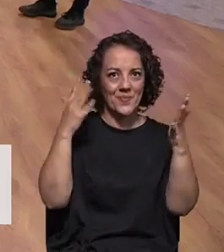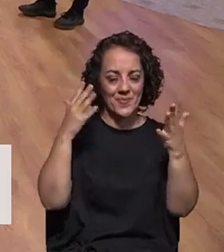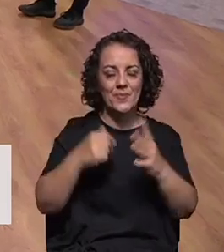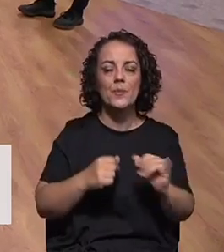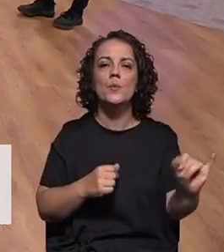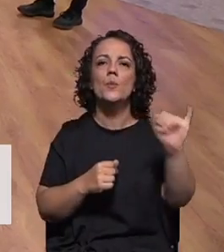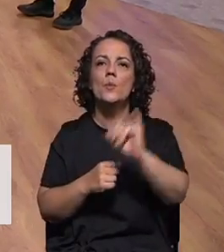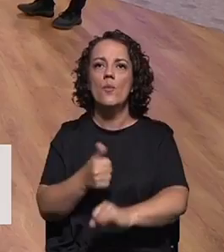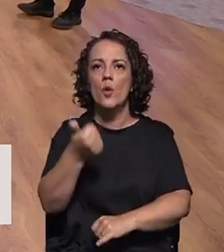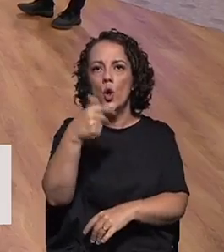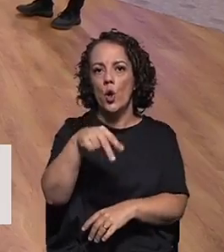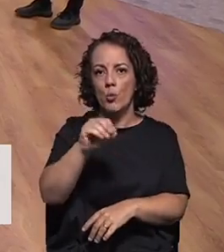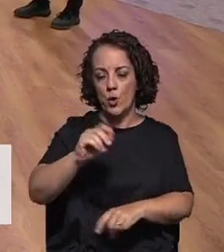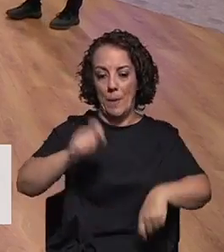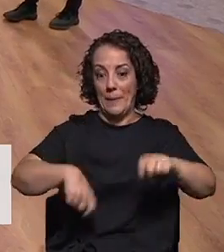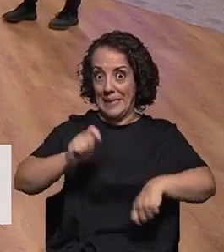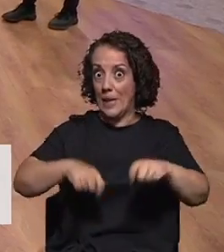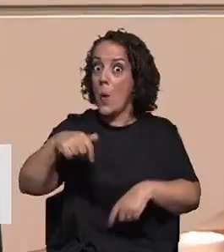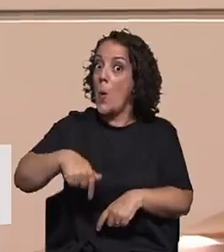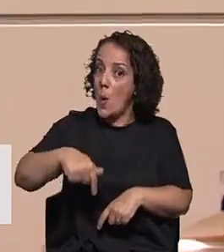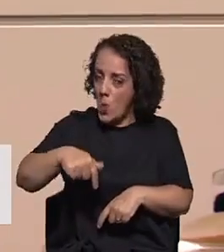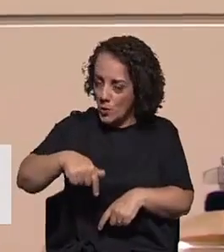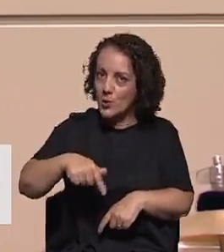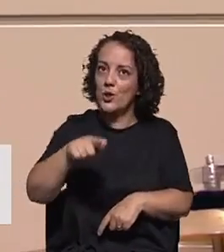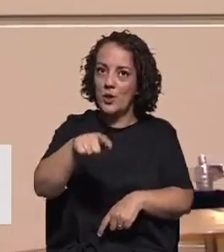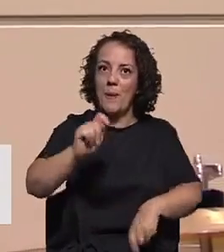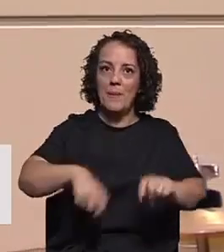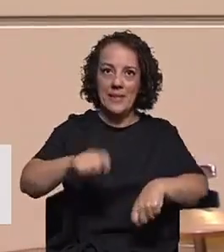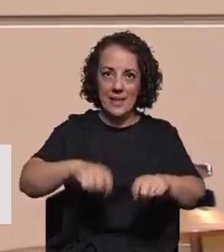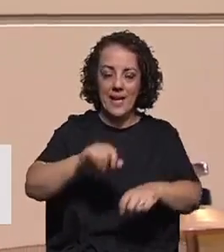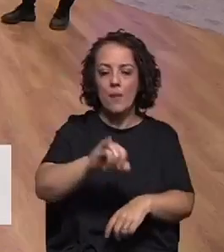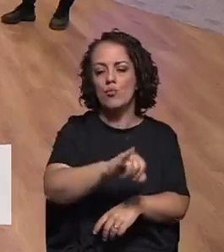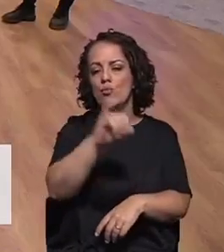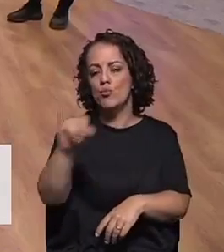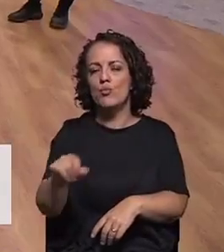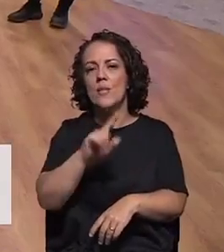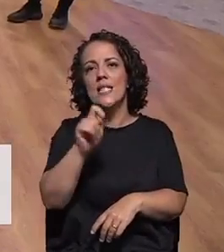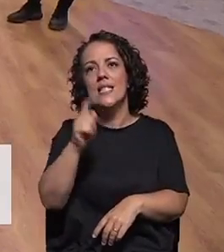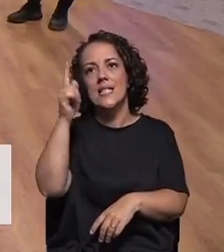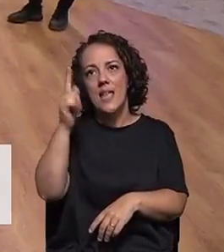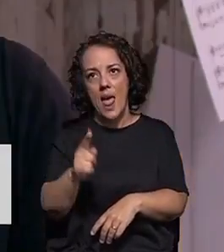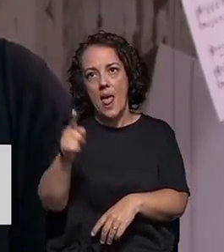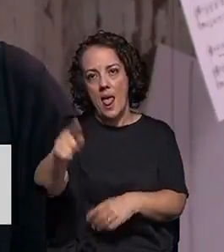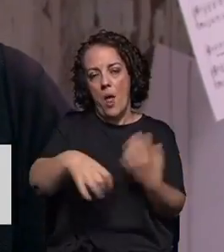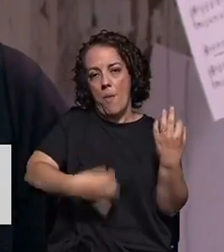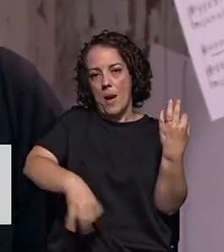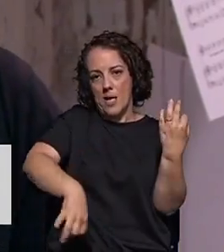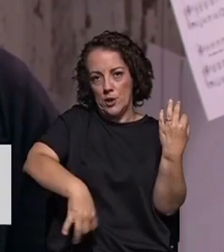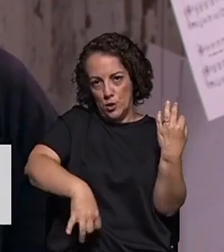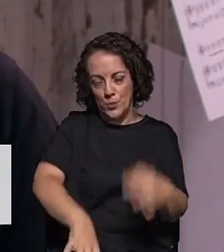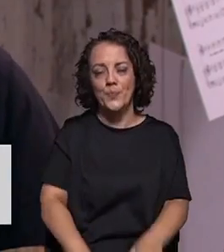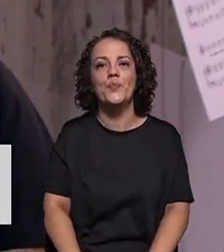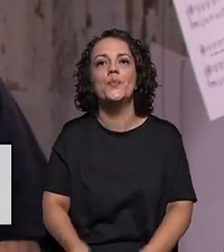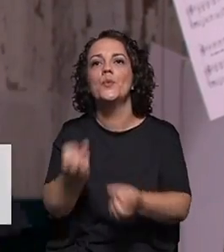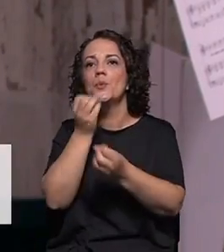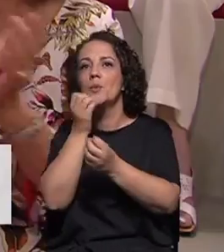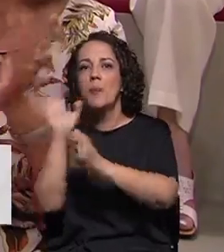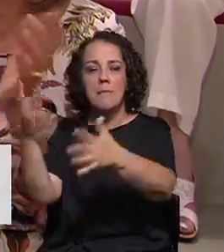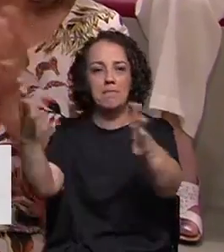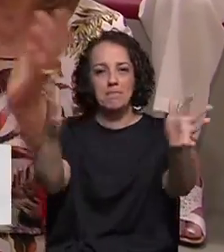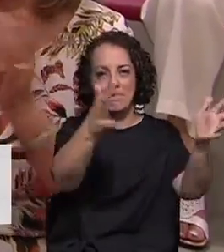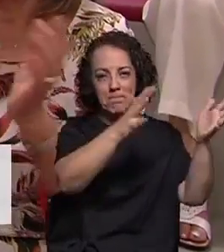Temos aqui o Bruno na bateria, hoje na bateria. E temos o Zé no baixo. E o Zé no baixo, muito bem. Obrigada a